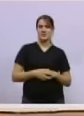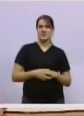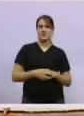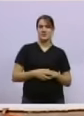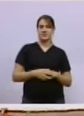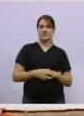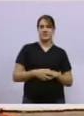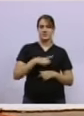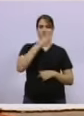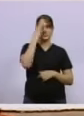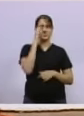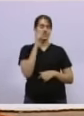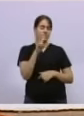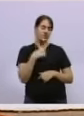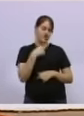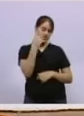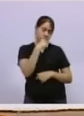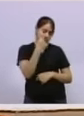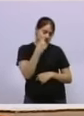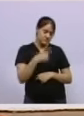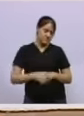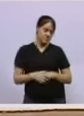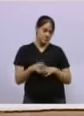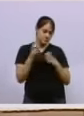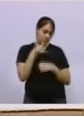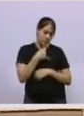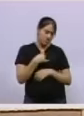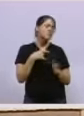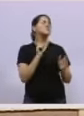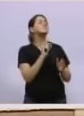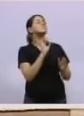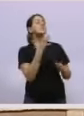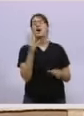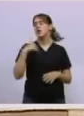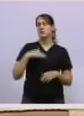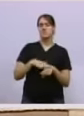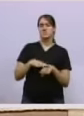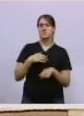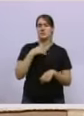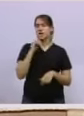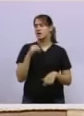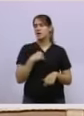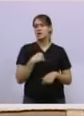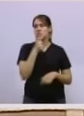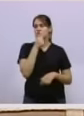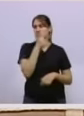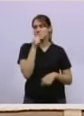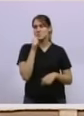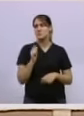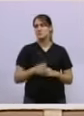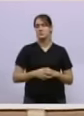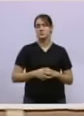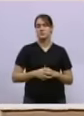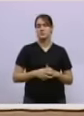que, que você tem? Não, nada. Não tem nada, não. Aí sabe o que é? Estou a pão e água hoje.